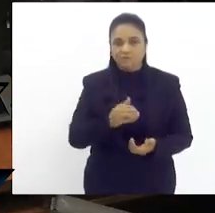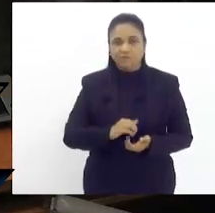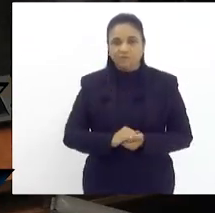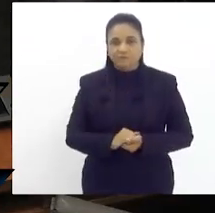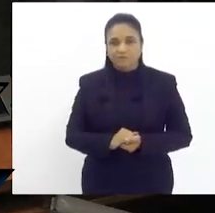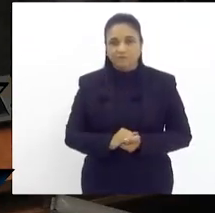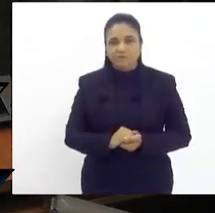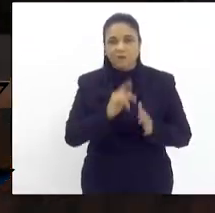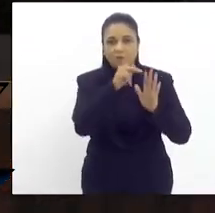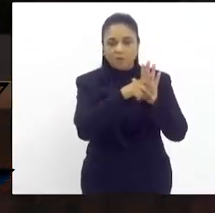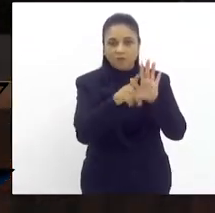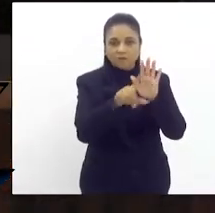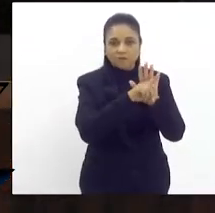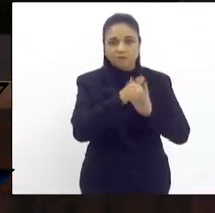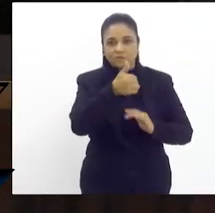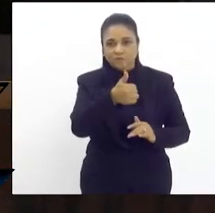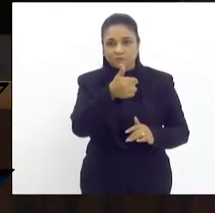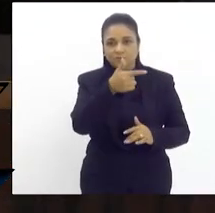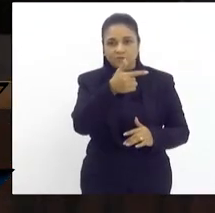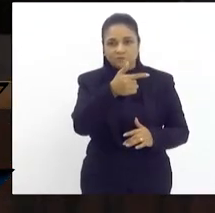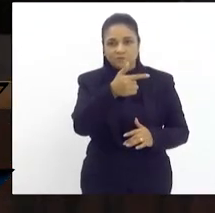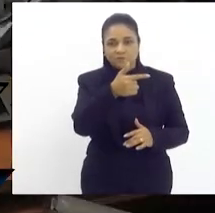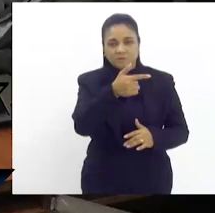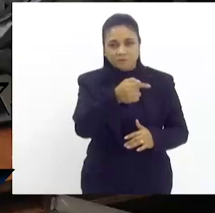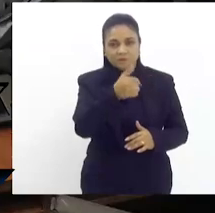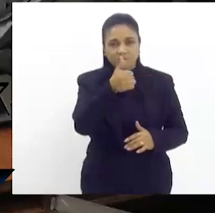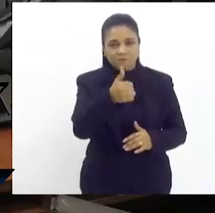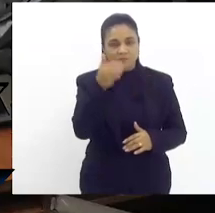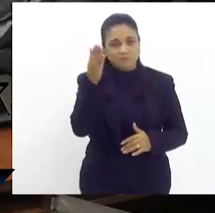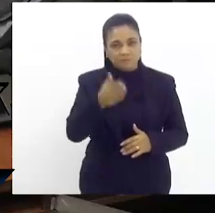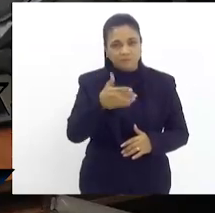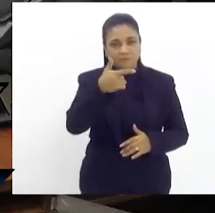projeto de lei 171 de 2019